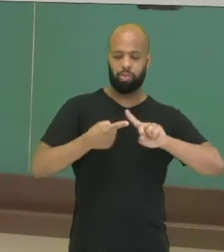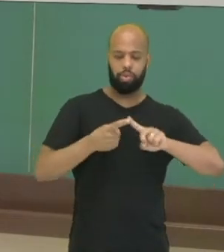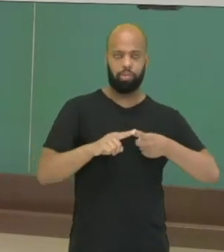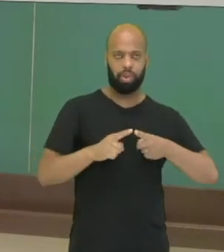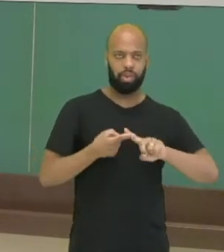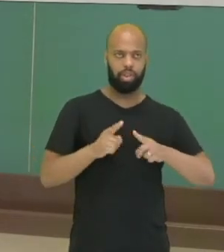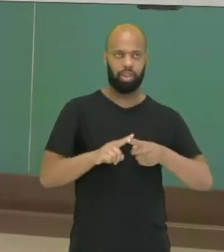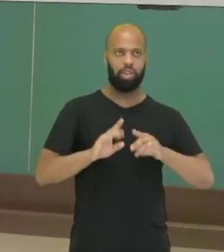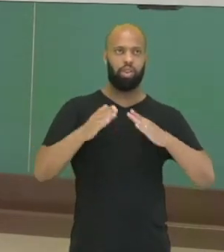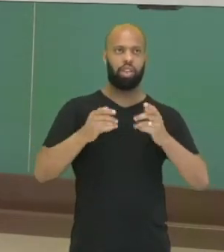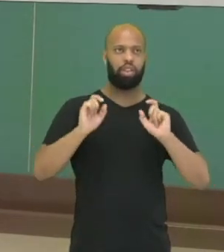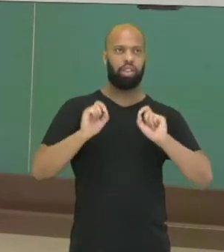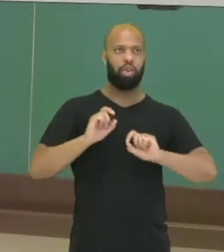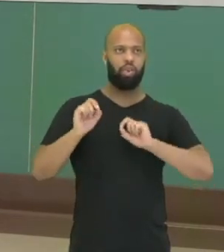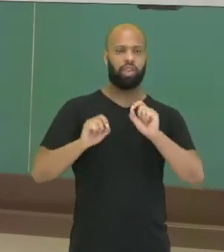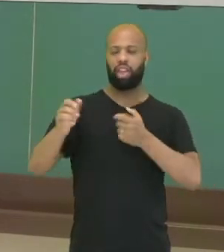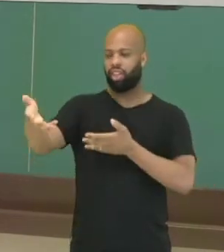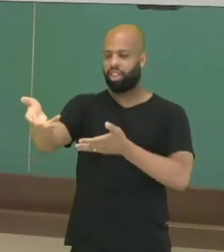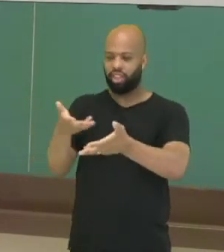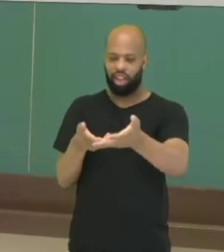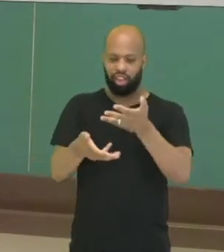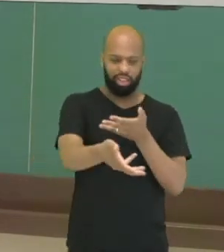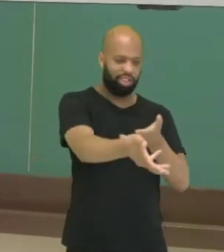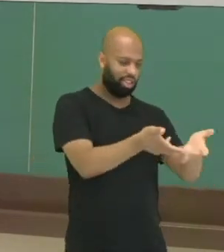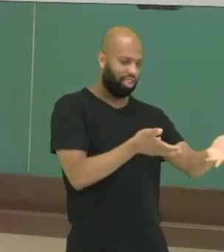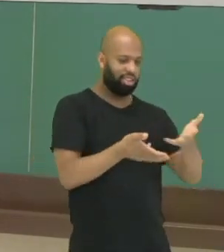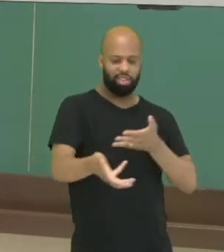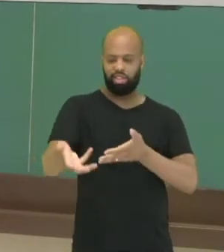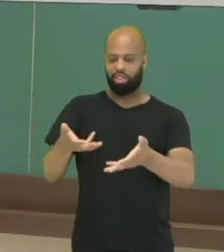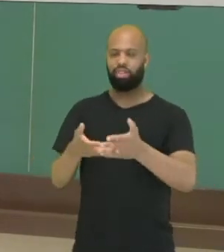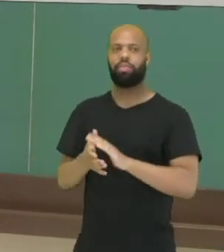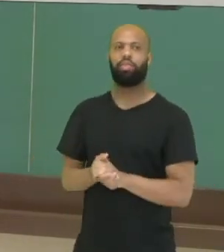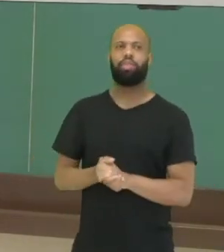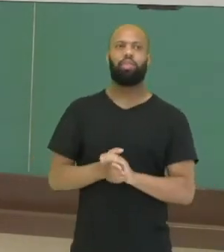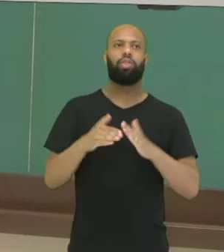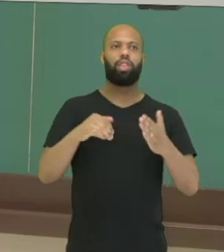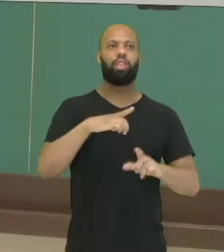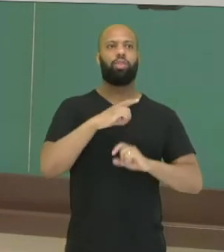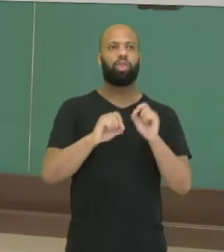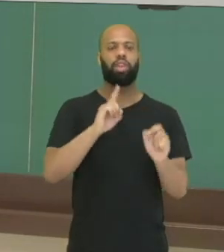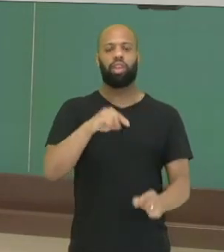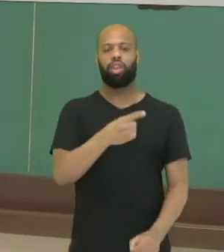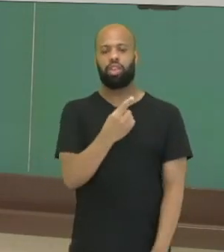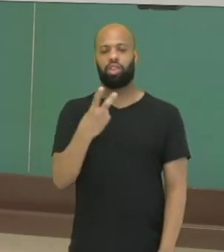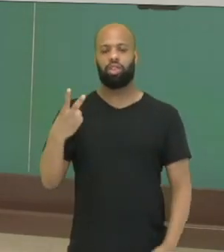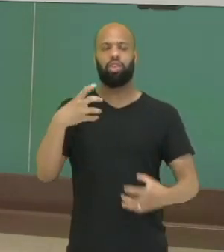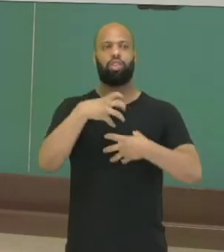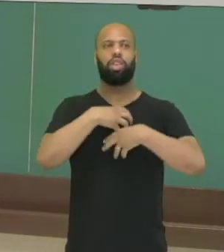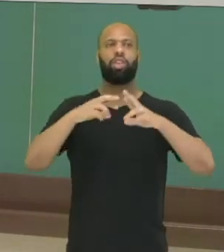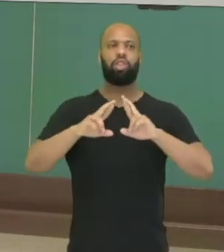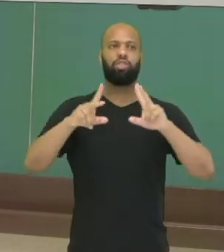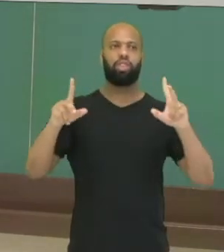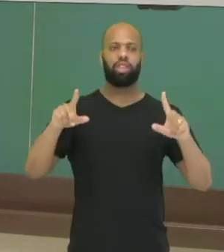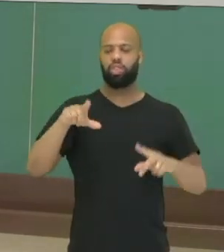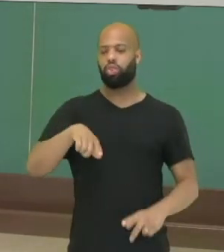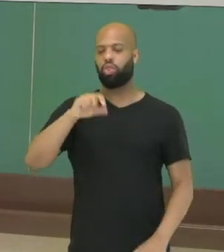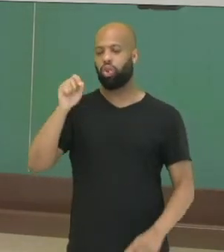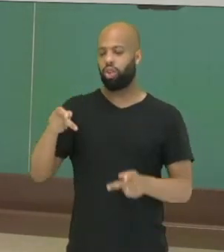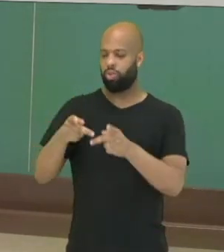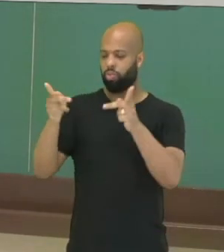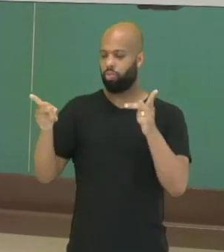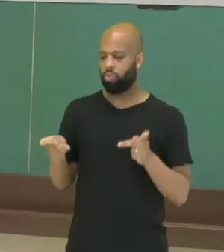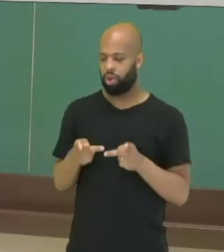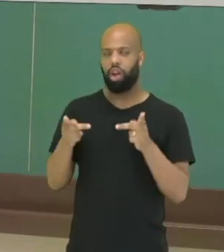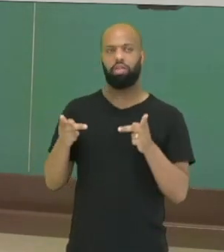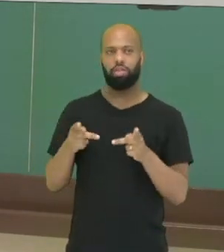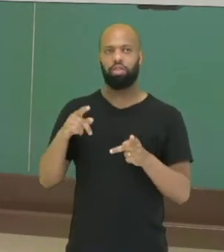repetir. E daí podia ficar aquele troca-troca, né? Então, assim temos 12 maneiras diferentes de formar um prato